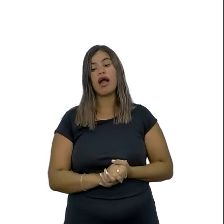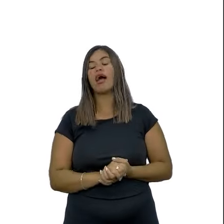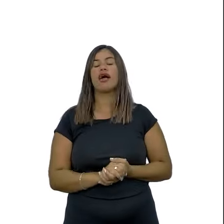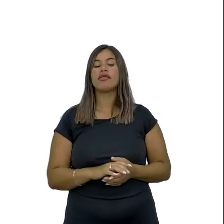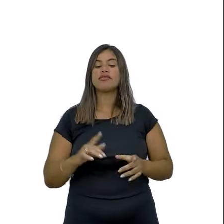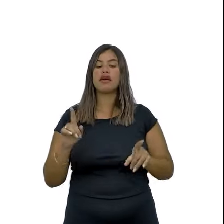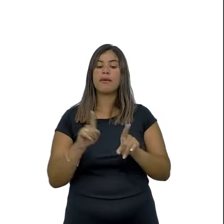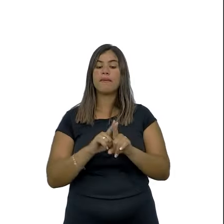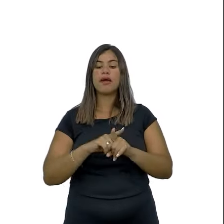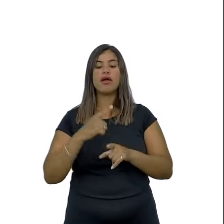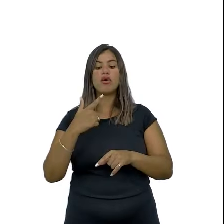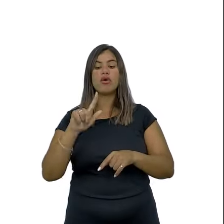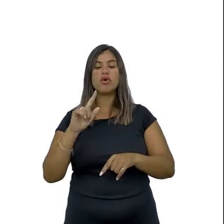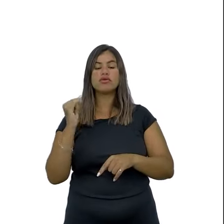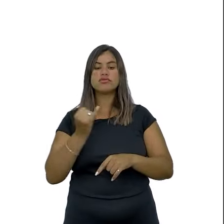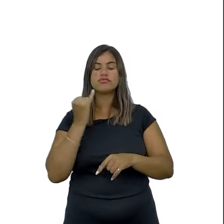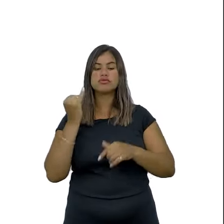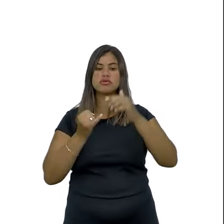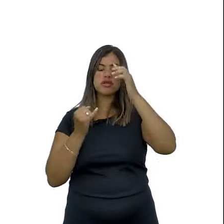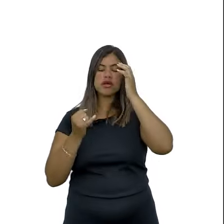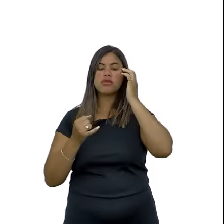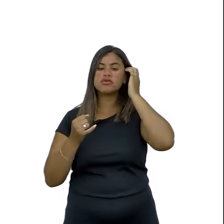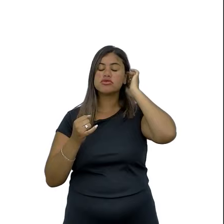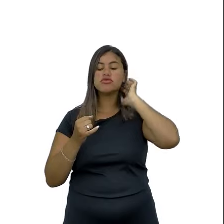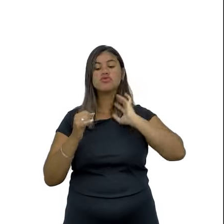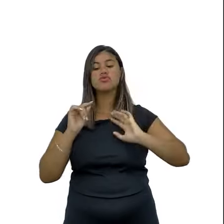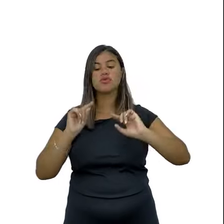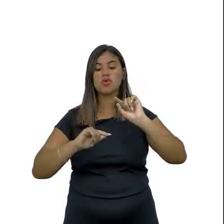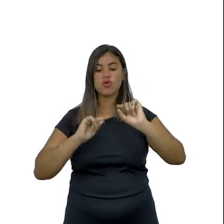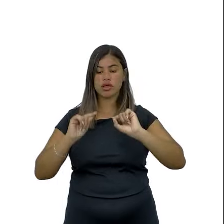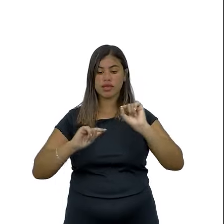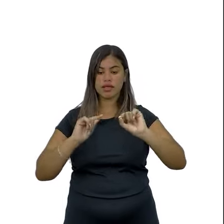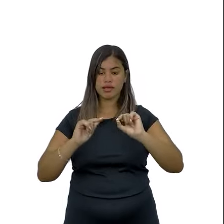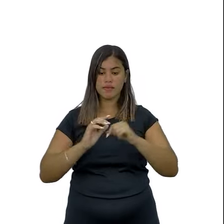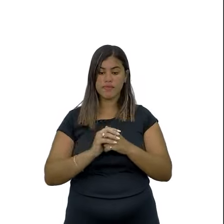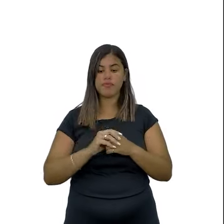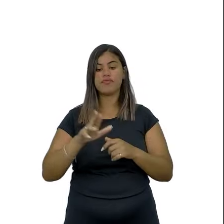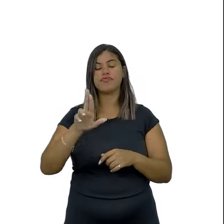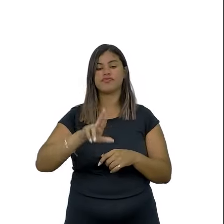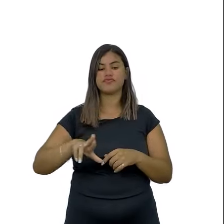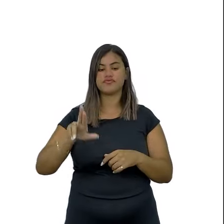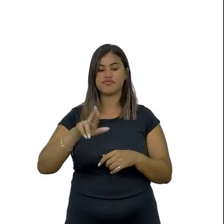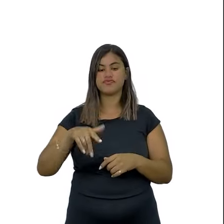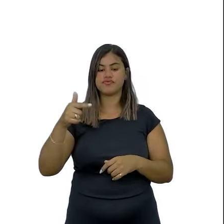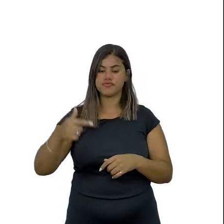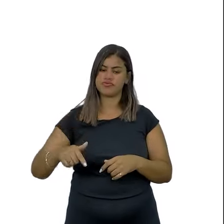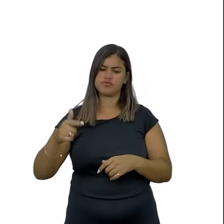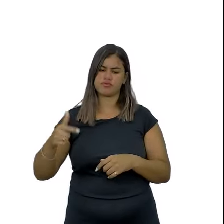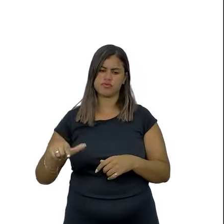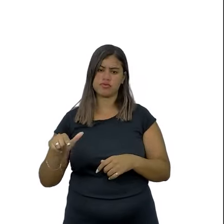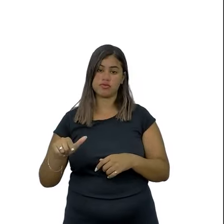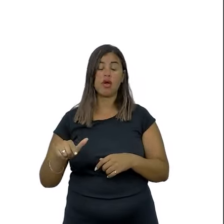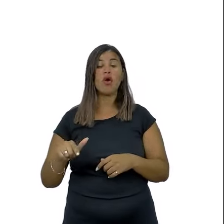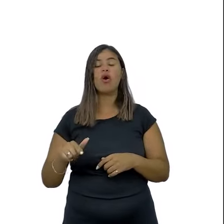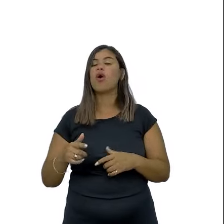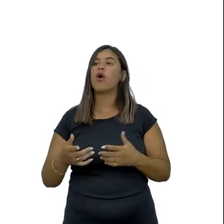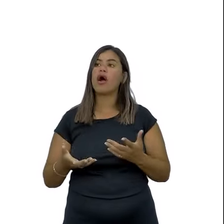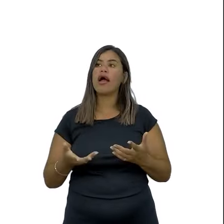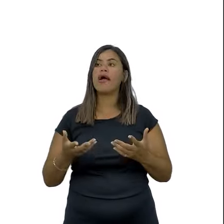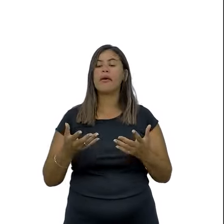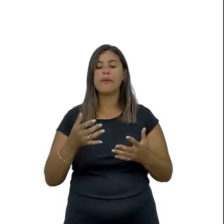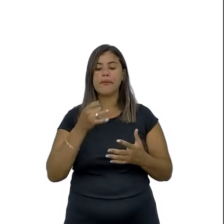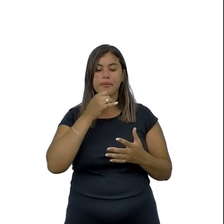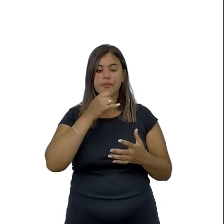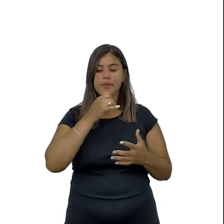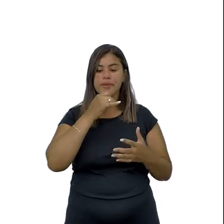pode potencializar a aprendizagem é a recitação de números, que isso pode acontecer